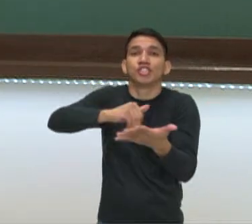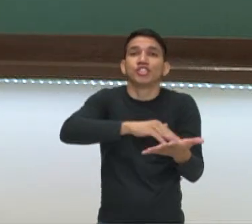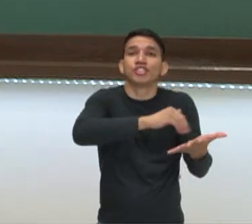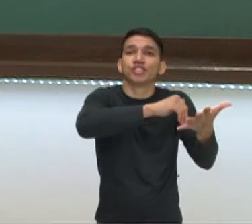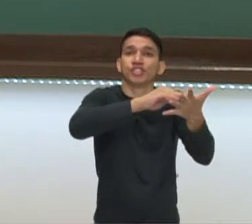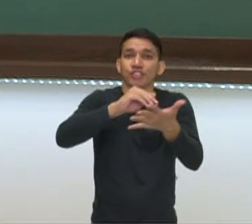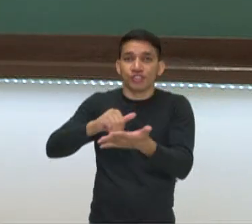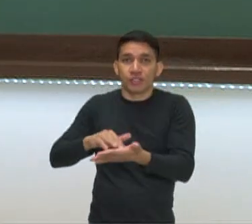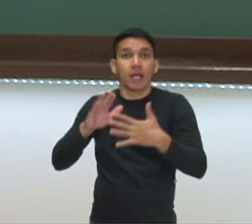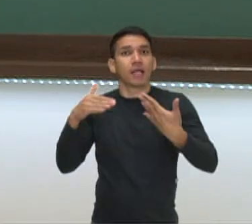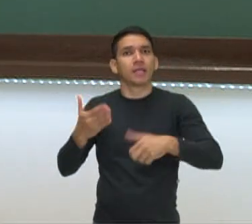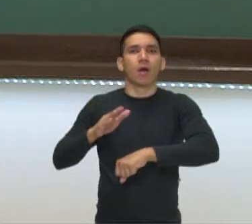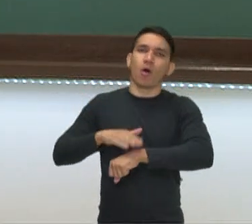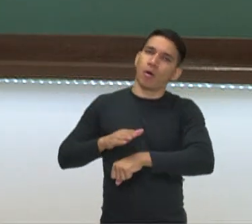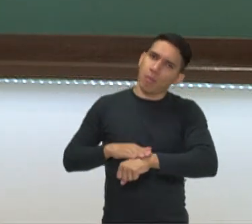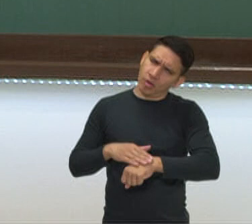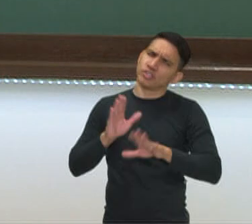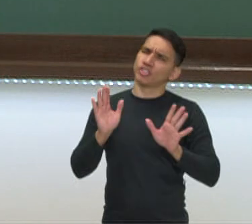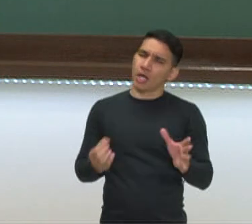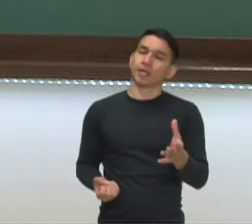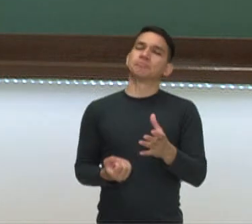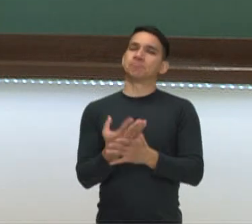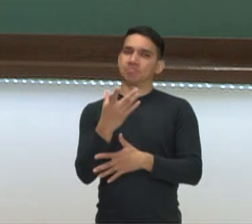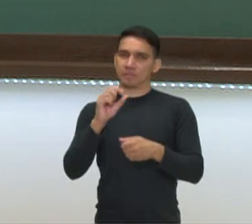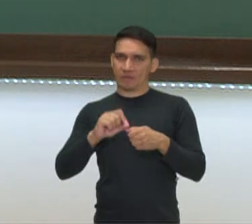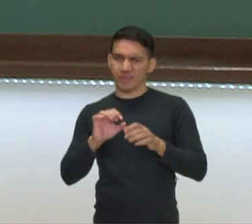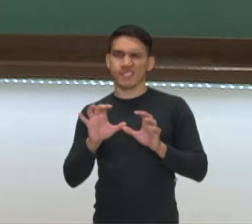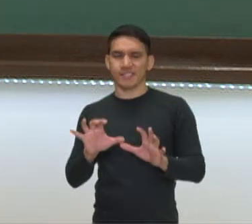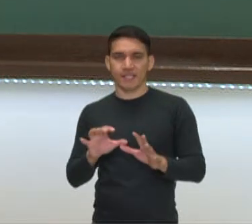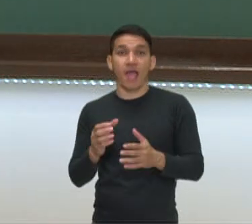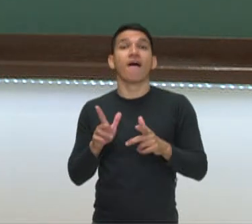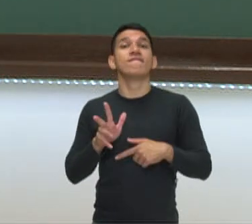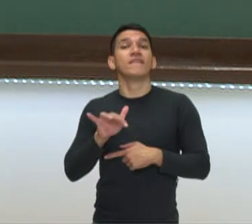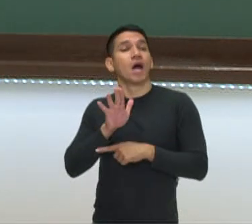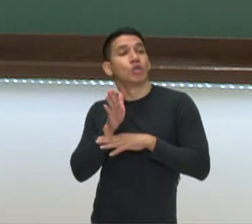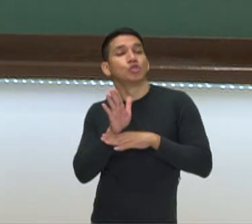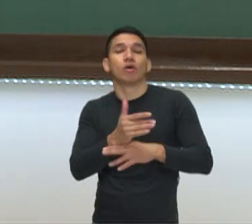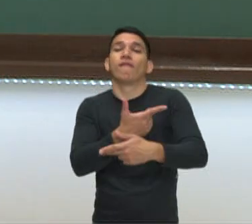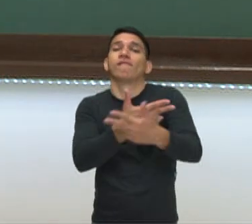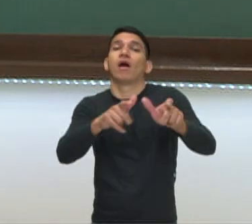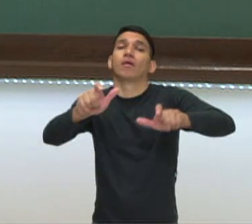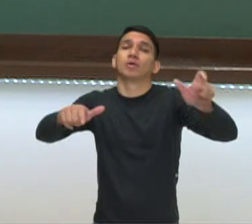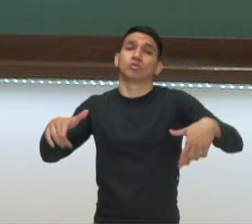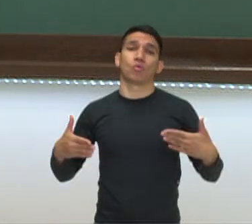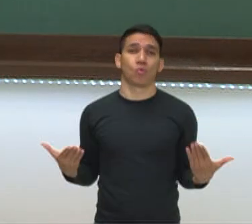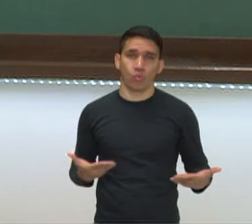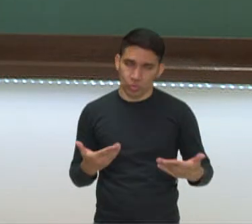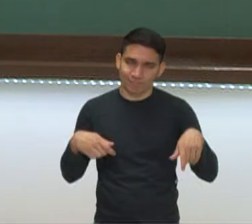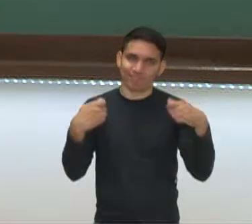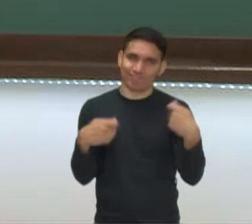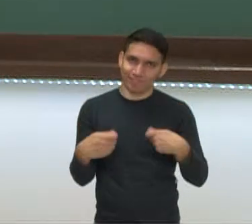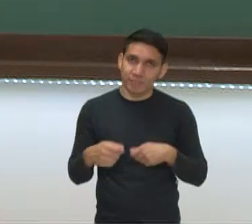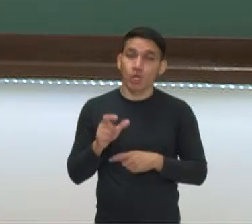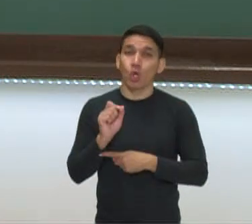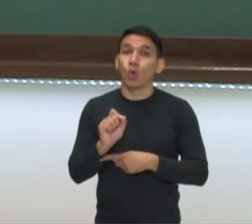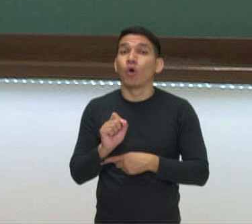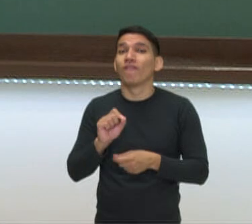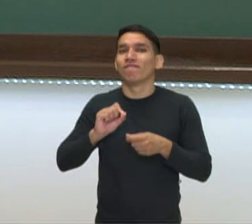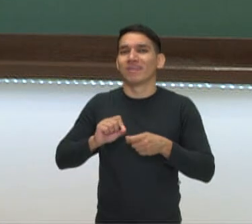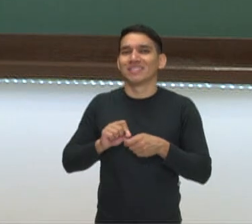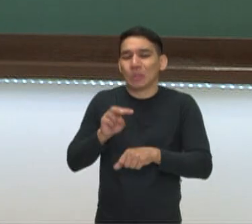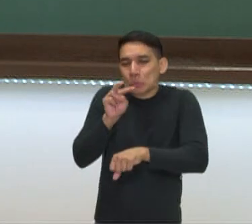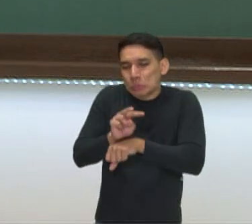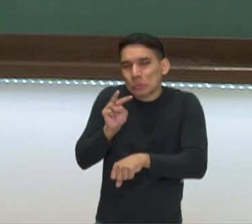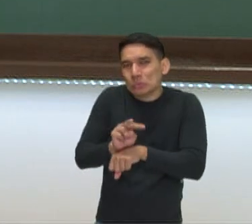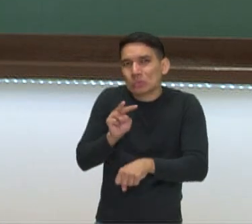né, quando isso estiver disponível, vai ajudar muita gente que hoje em dia precisa optar por